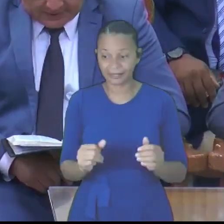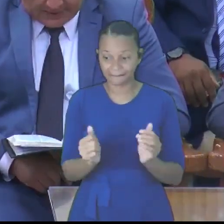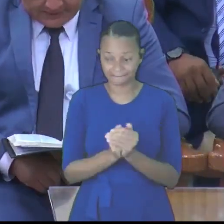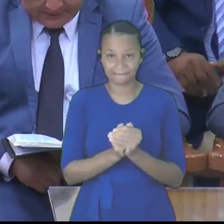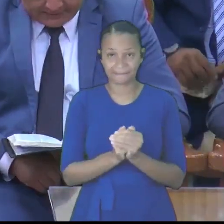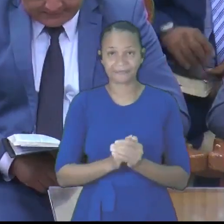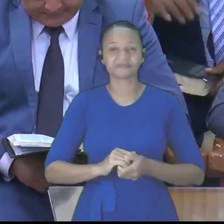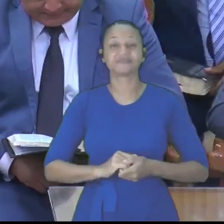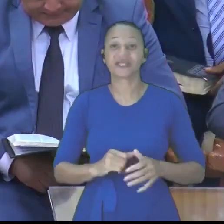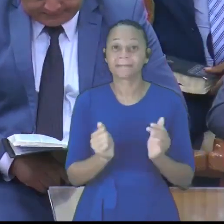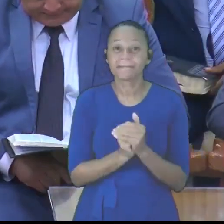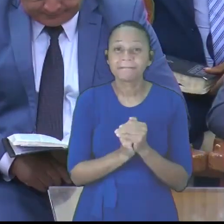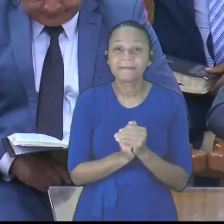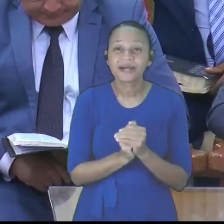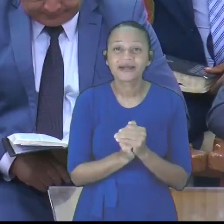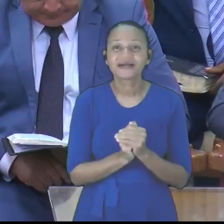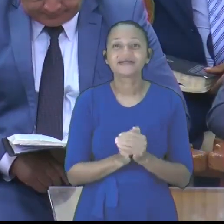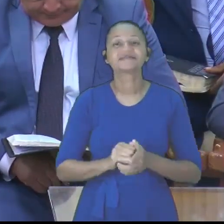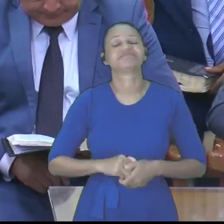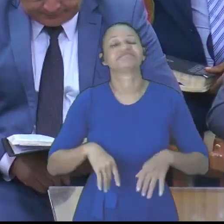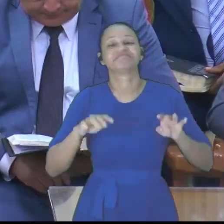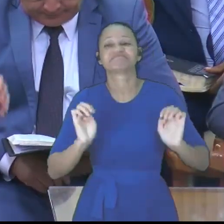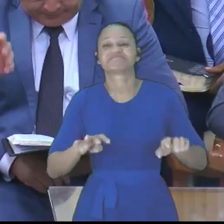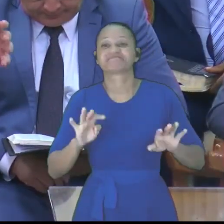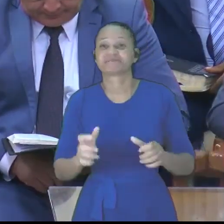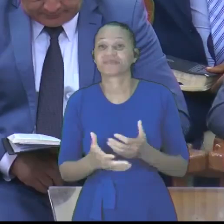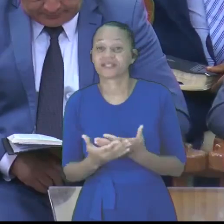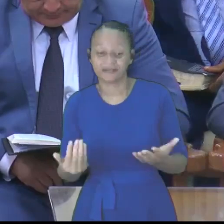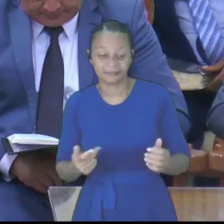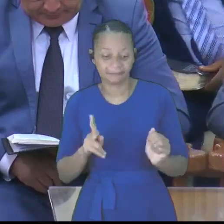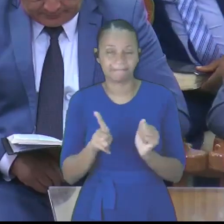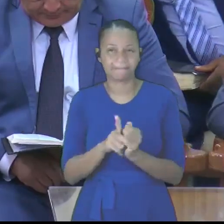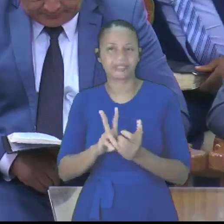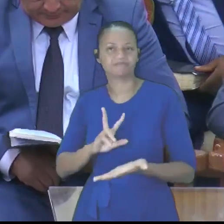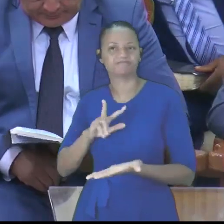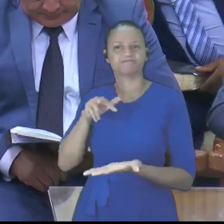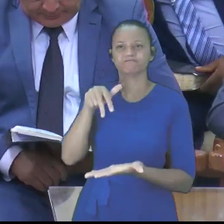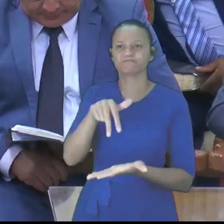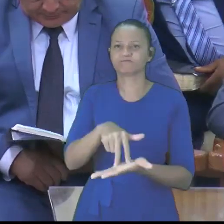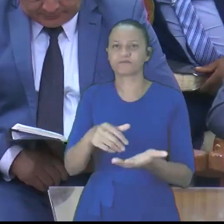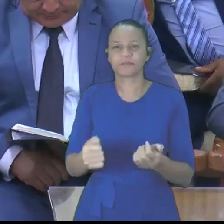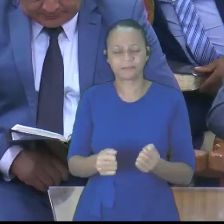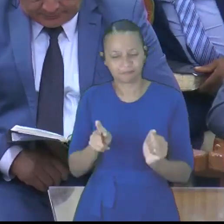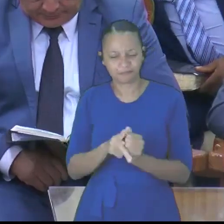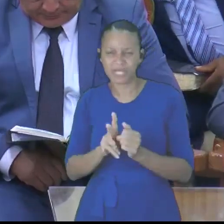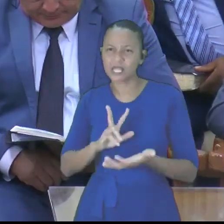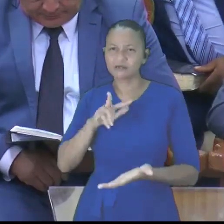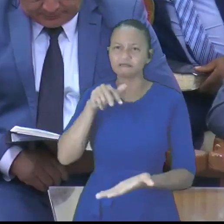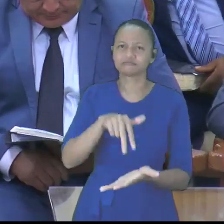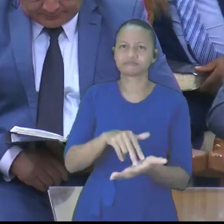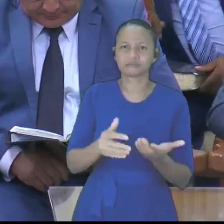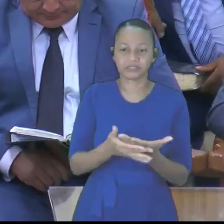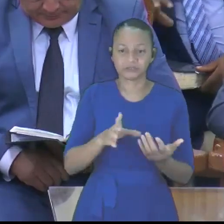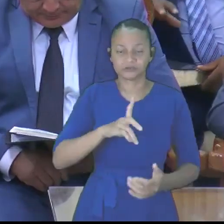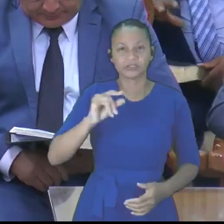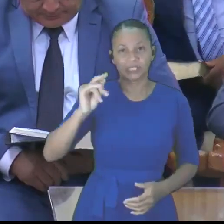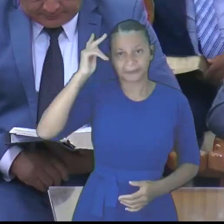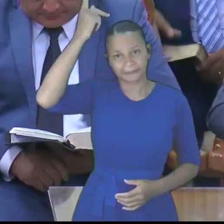Amém? Amém? Muito bem. Quando Pedro levanta-se, no dia de